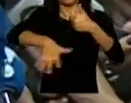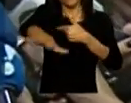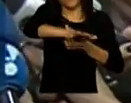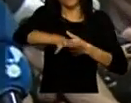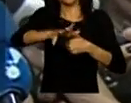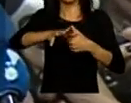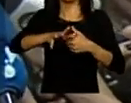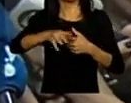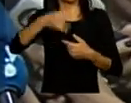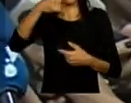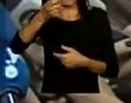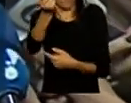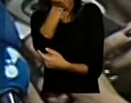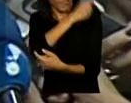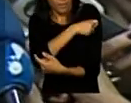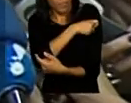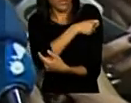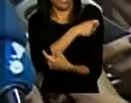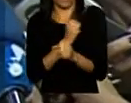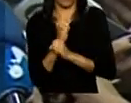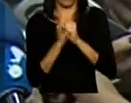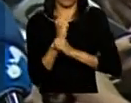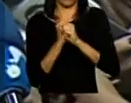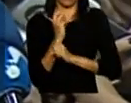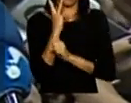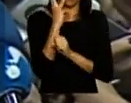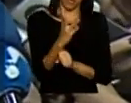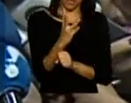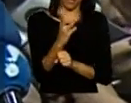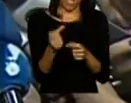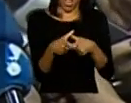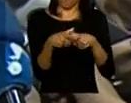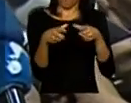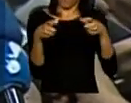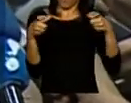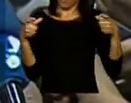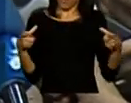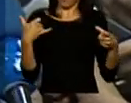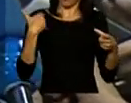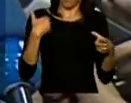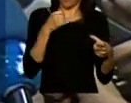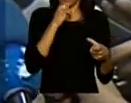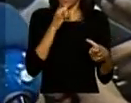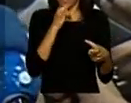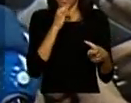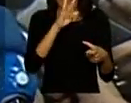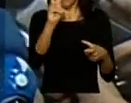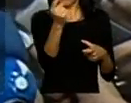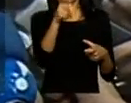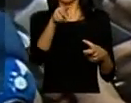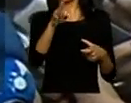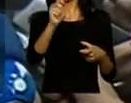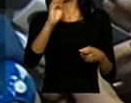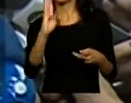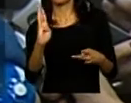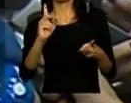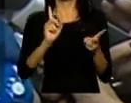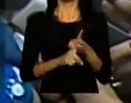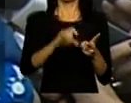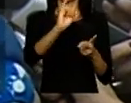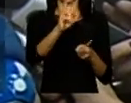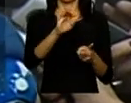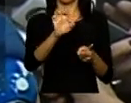nacional de imunização nesses três anos nós ampliamos a faixa etária de várias vacinas com a vacina da Hepatite B com a vacina da